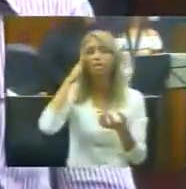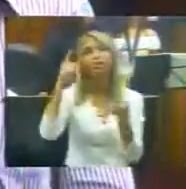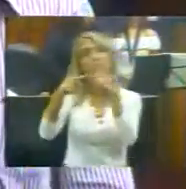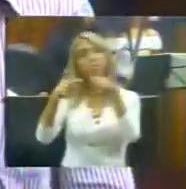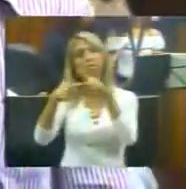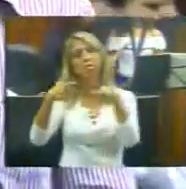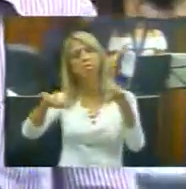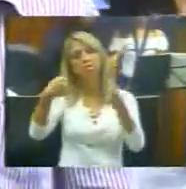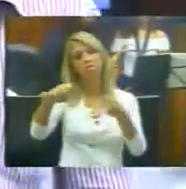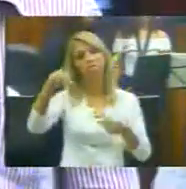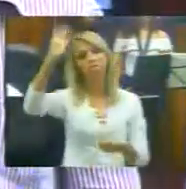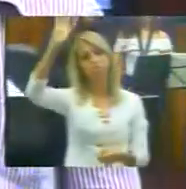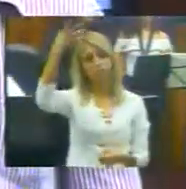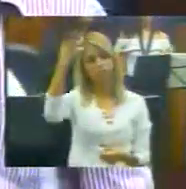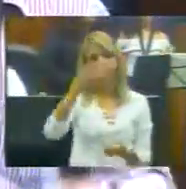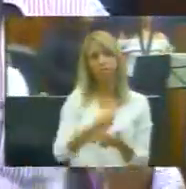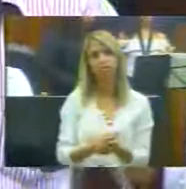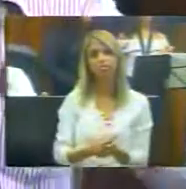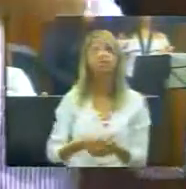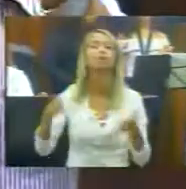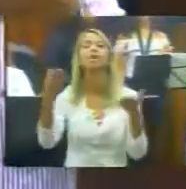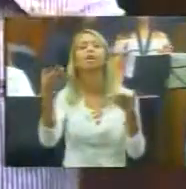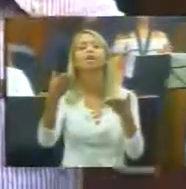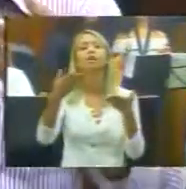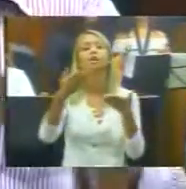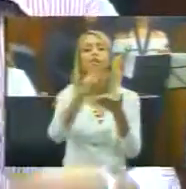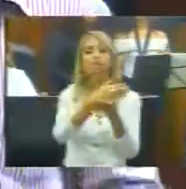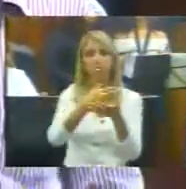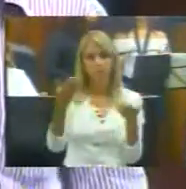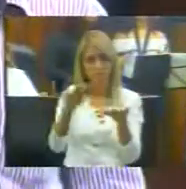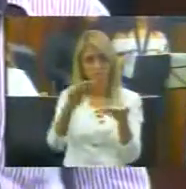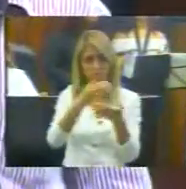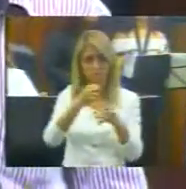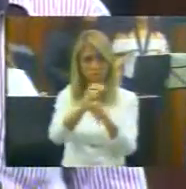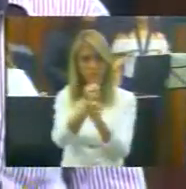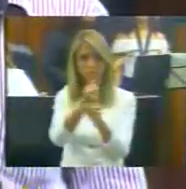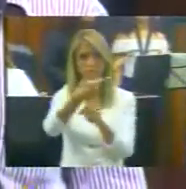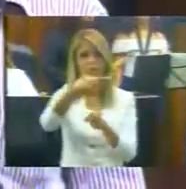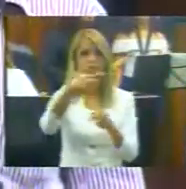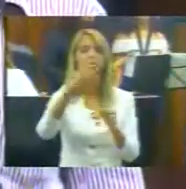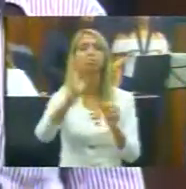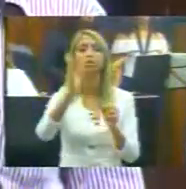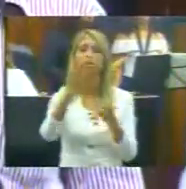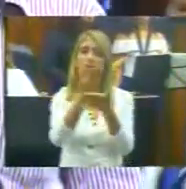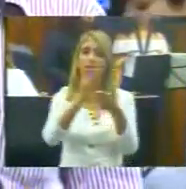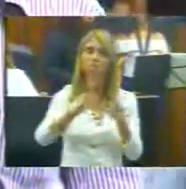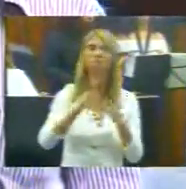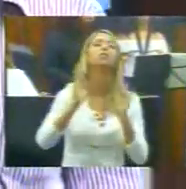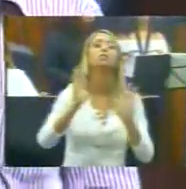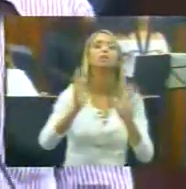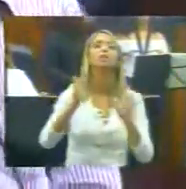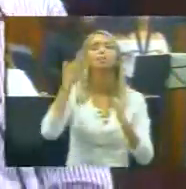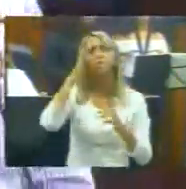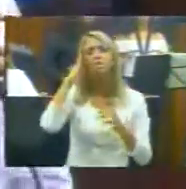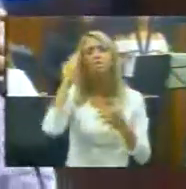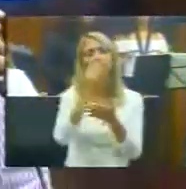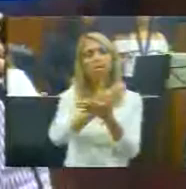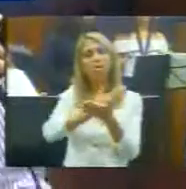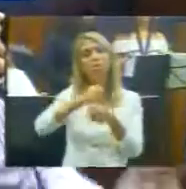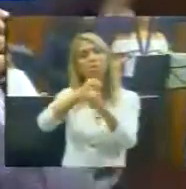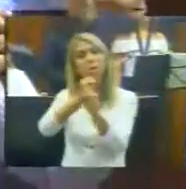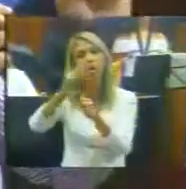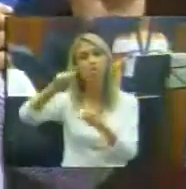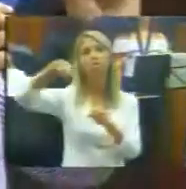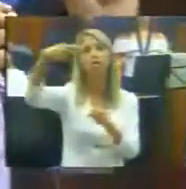no calendário civil de 2017, a gente avance com os ajustes no calendário de 2018. E por que, Aquiles? A